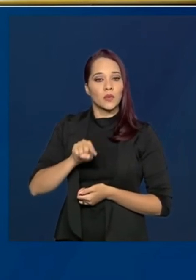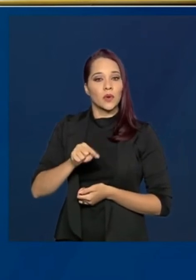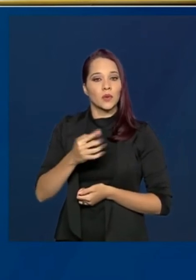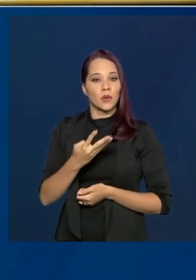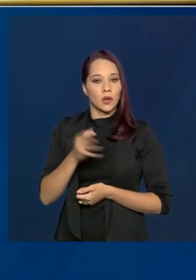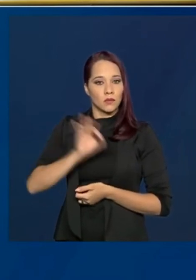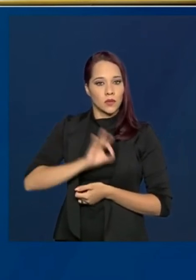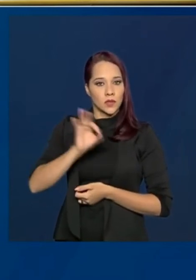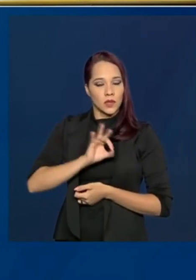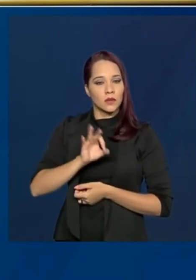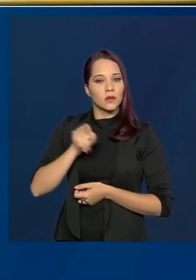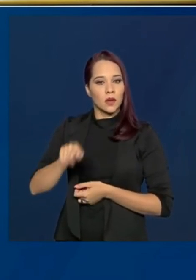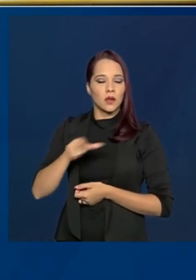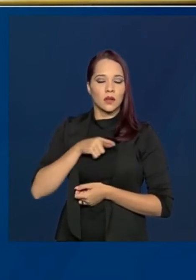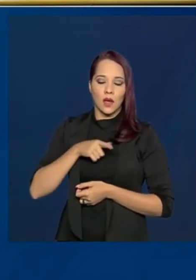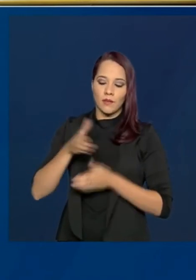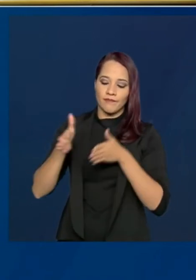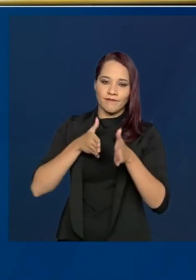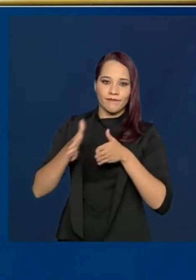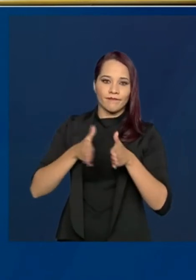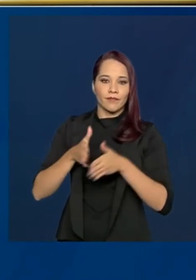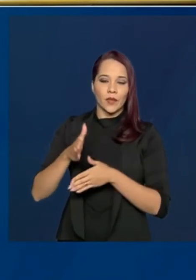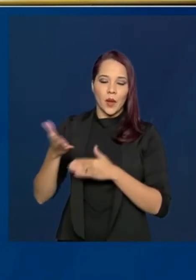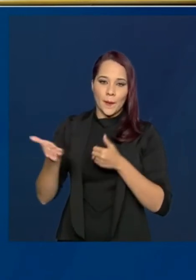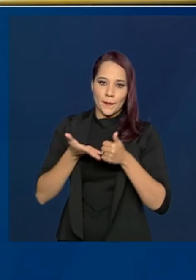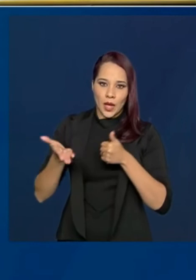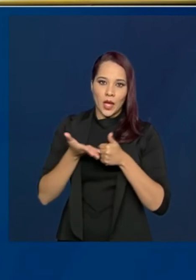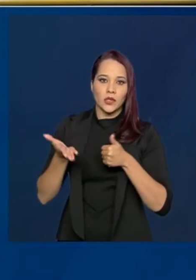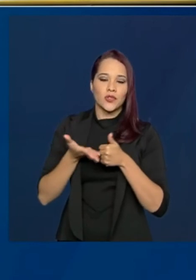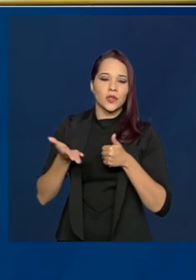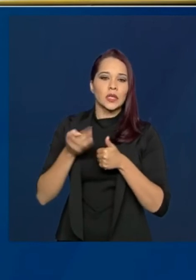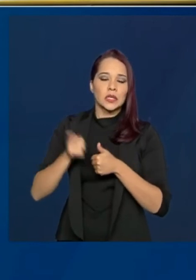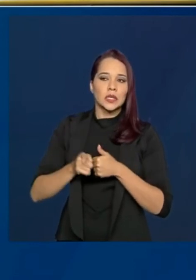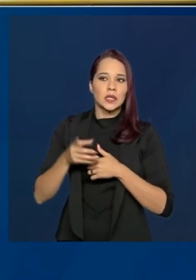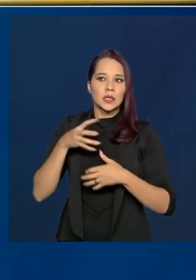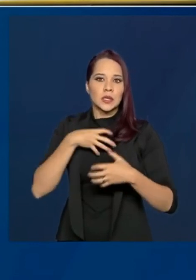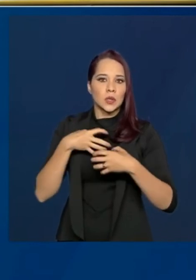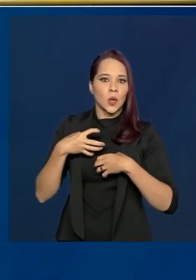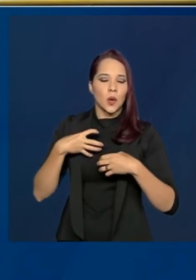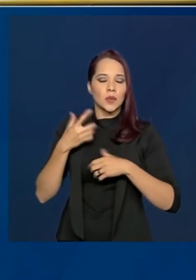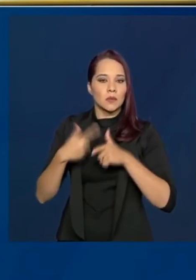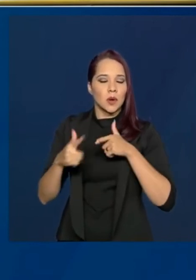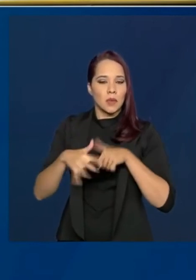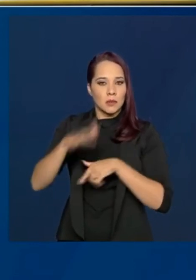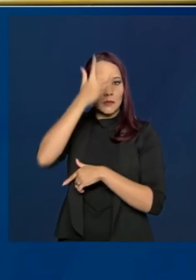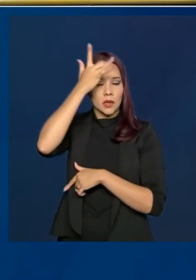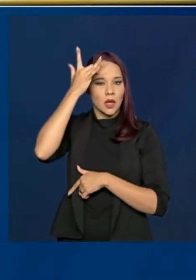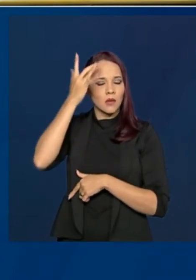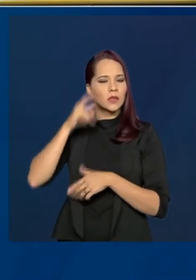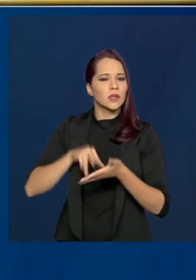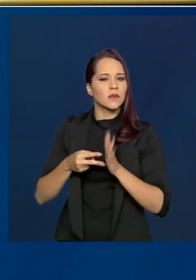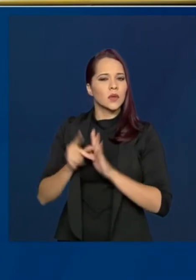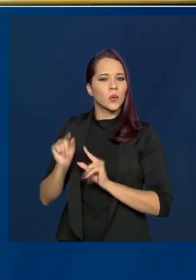58,4% dos participantes estão na faixa média inferior em relação à manifestação de sintomas e transtornos mentais. E o que isso quer